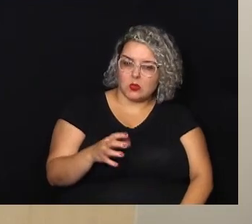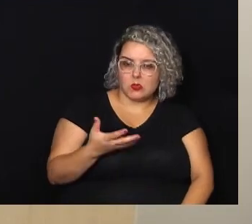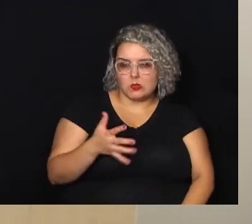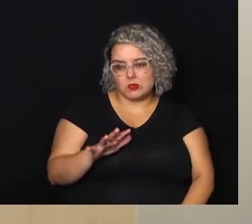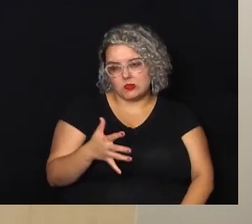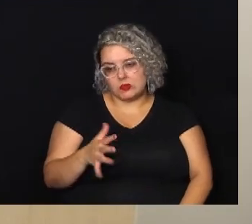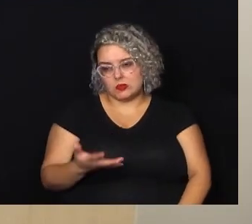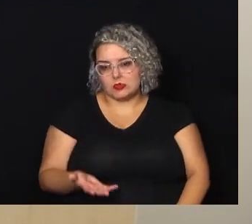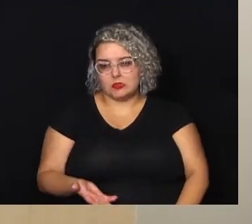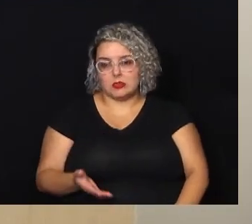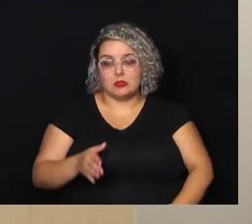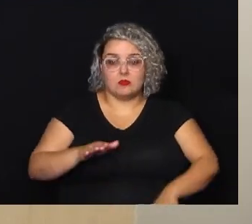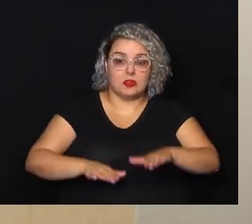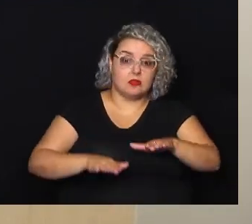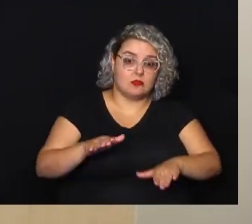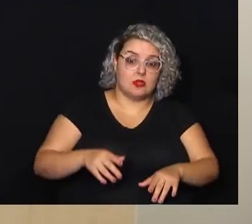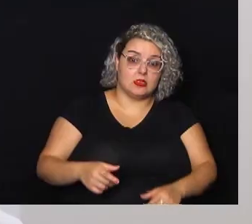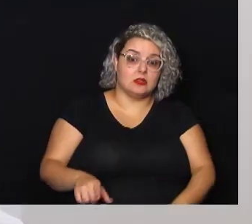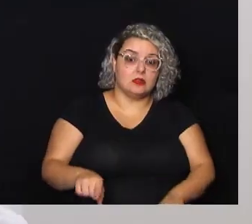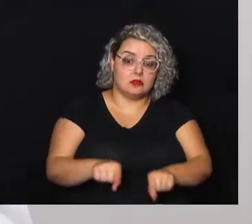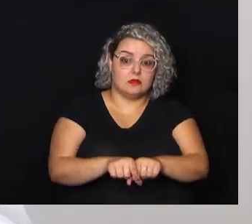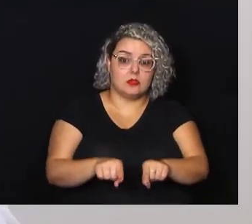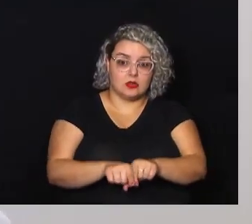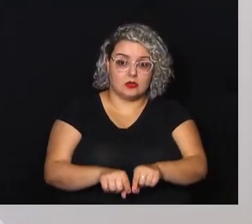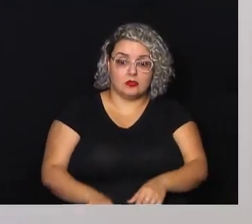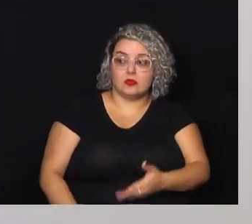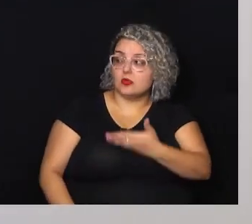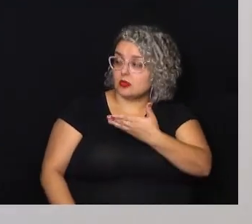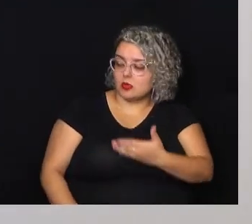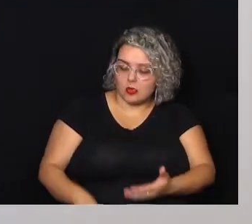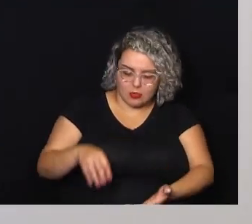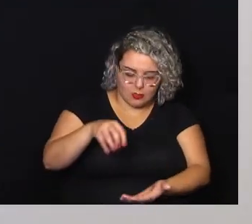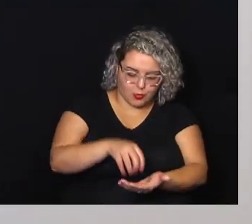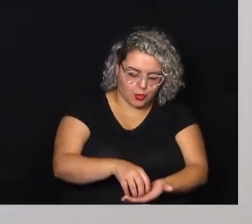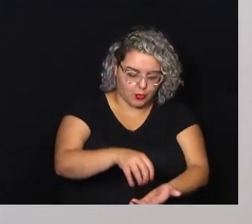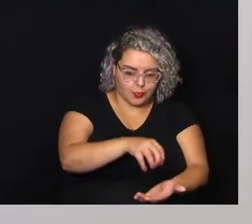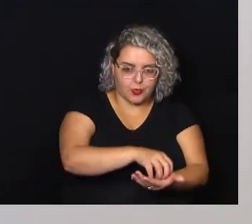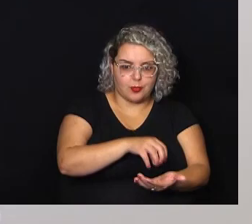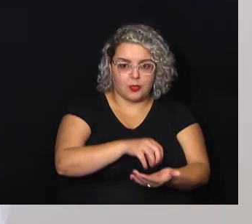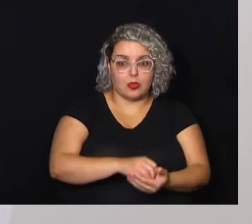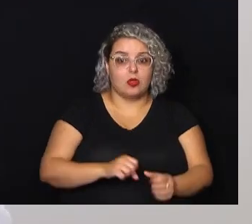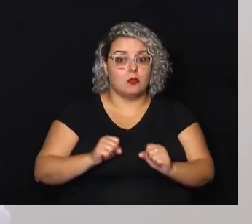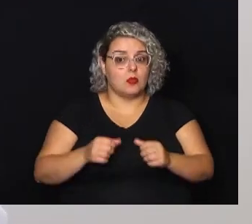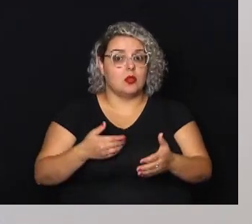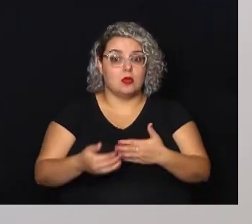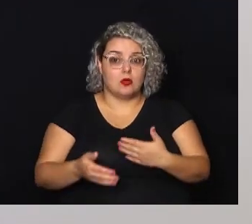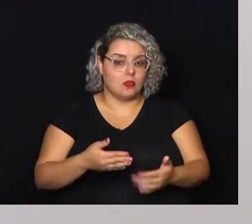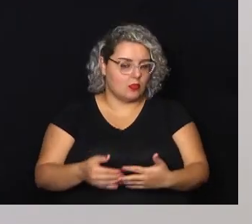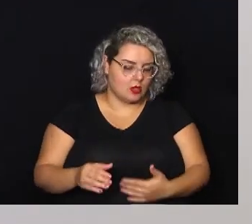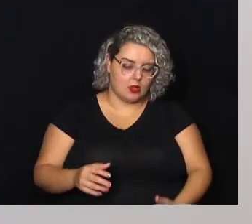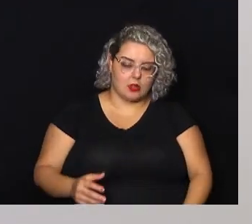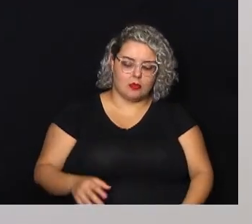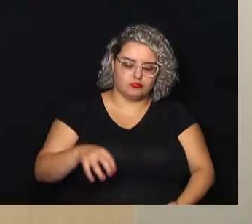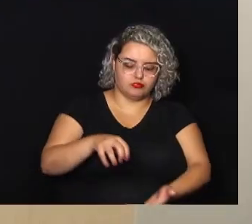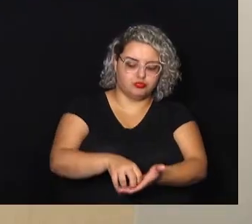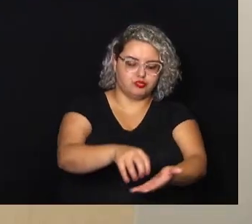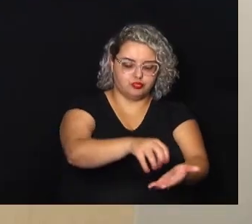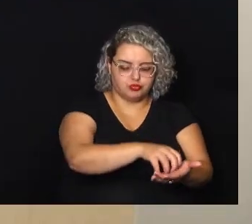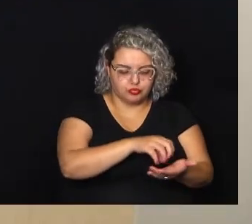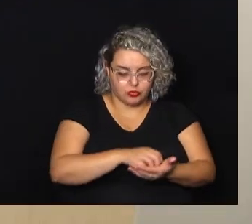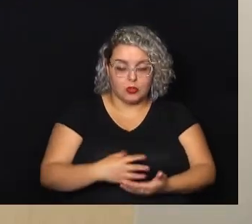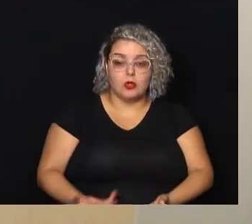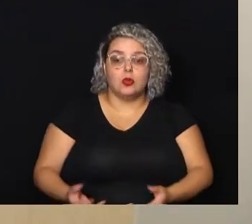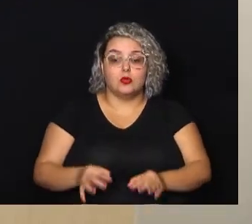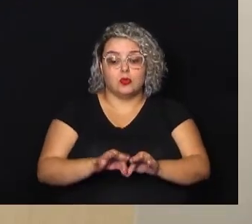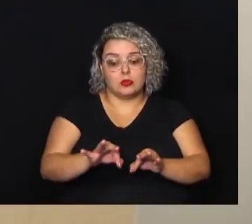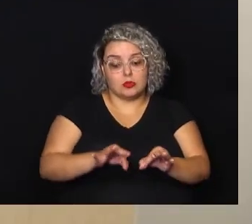uns 50, e tudo vai depender também do formato. Temos o cortador, e pode ser qualquer cortador, né? Tudo vai